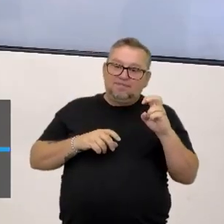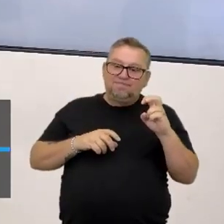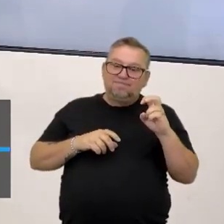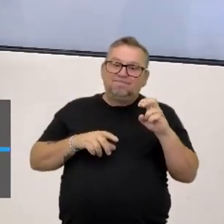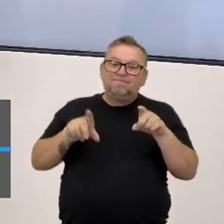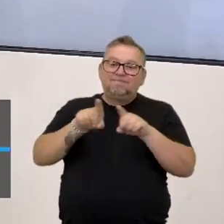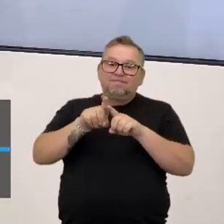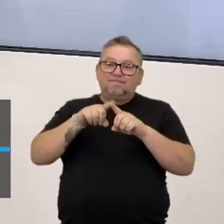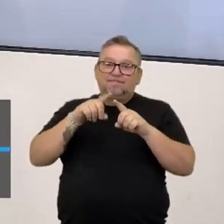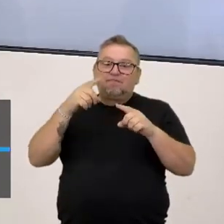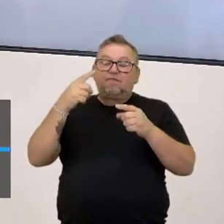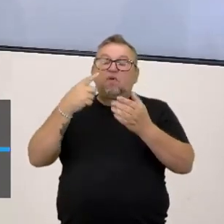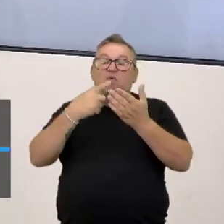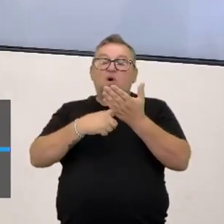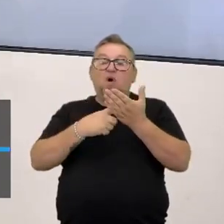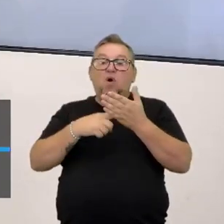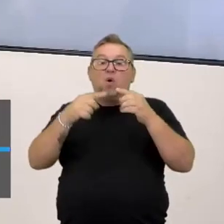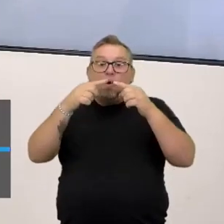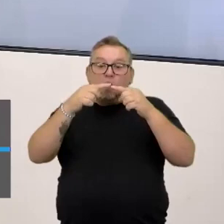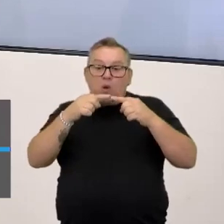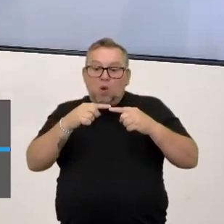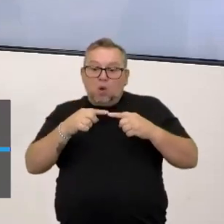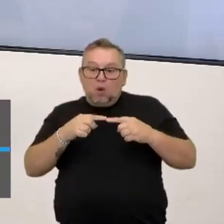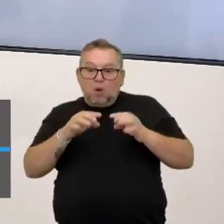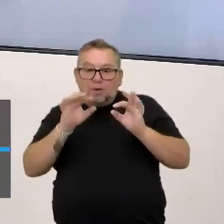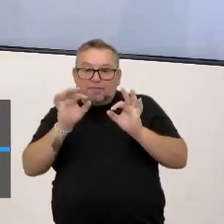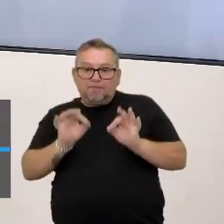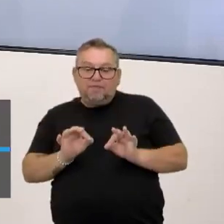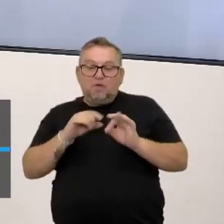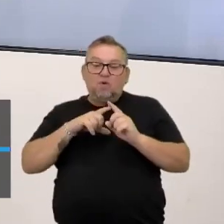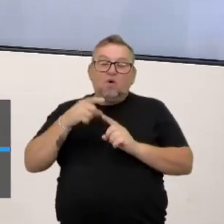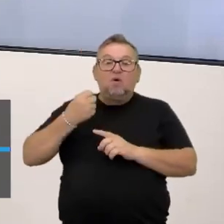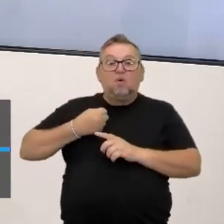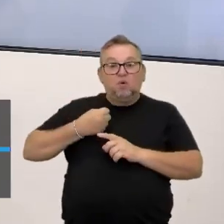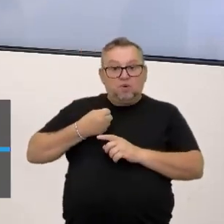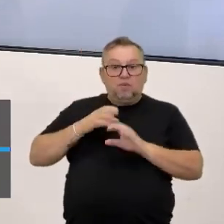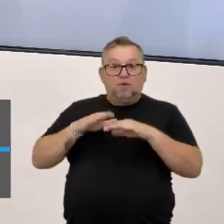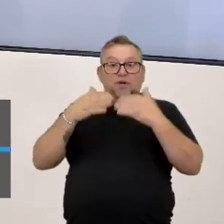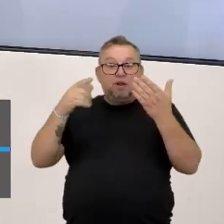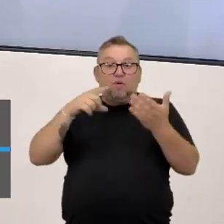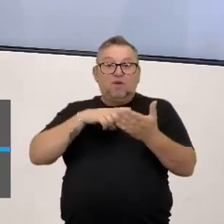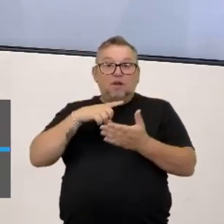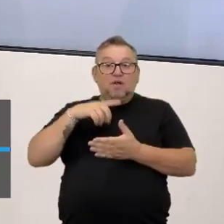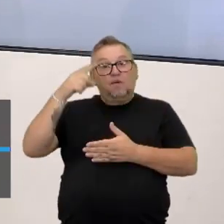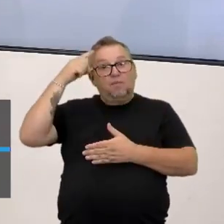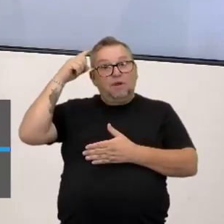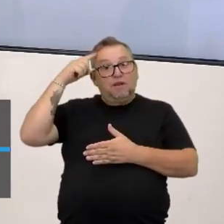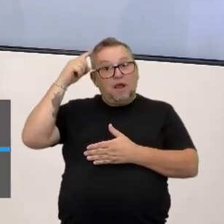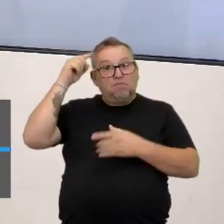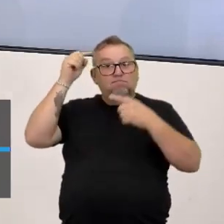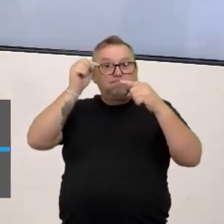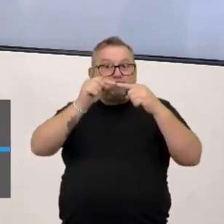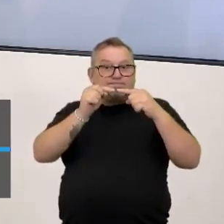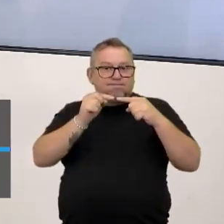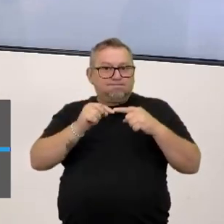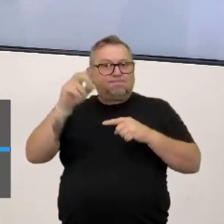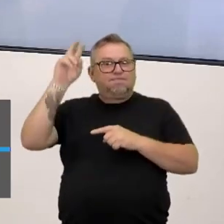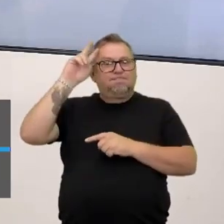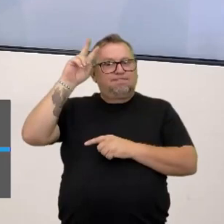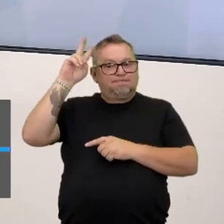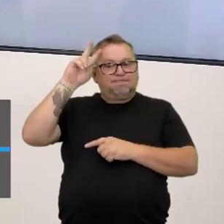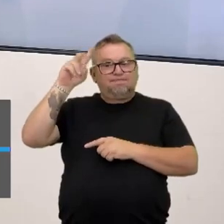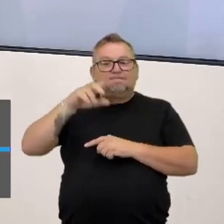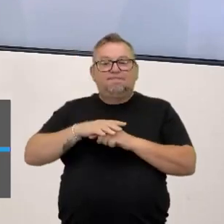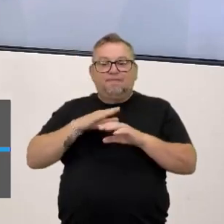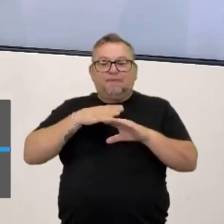0 a 5. Eu vou combinar as 2 mãos aí para poder saber qual é o valor. Então eu tenho que pensar na combinação, lembra? Então a gente vai